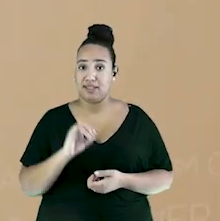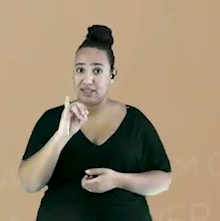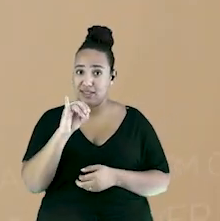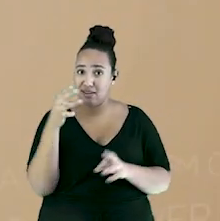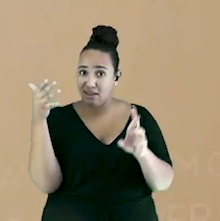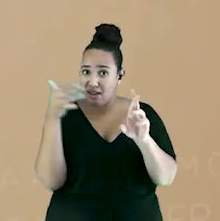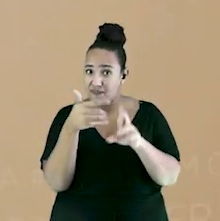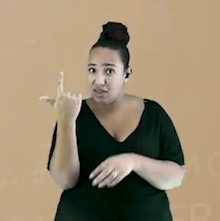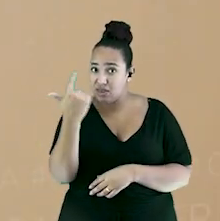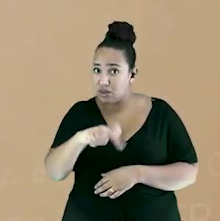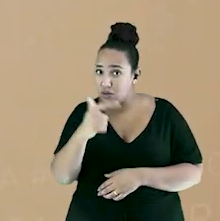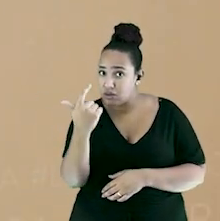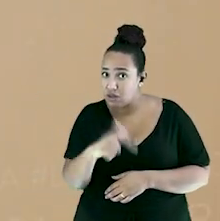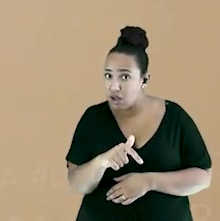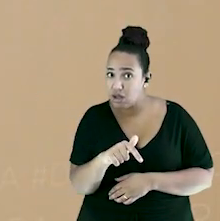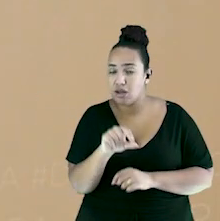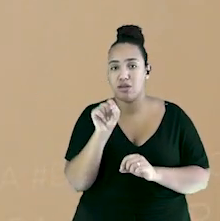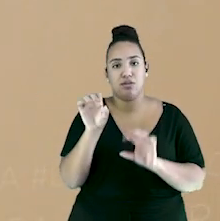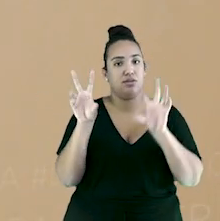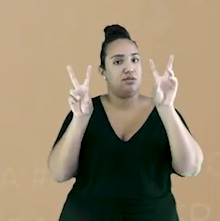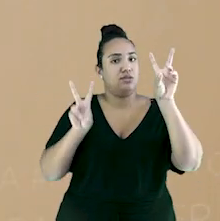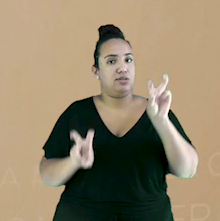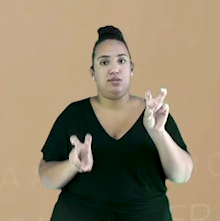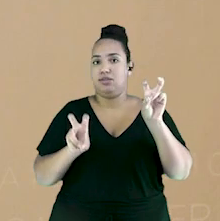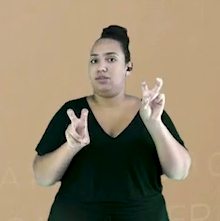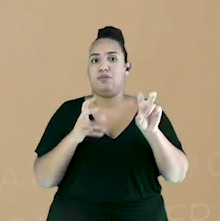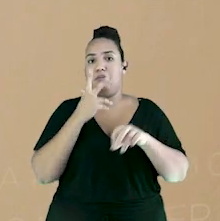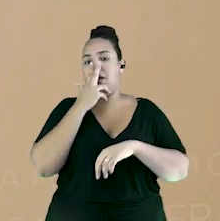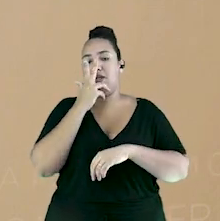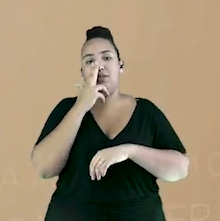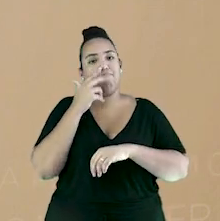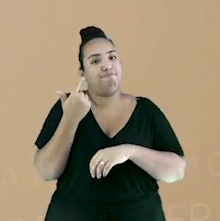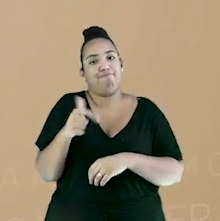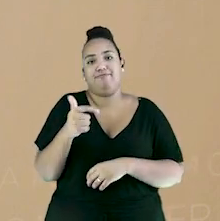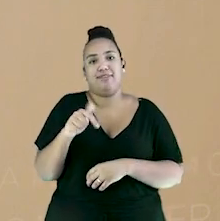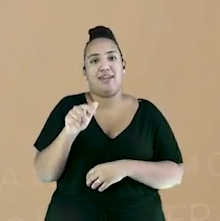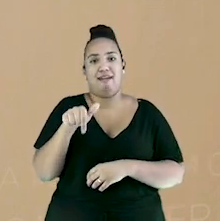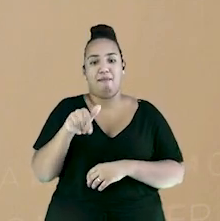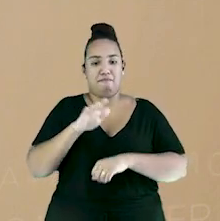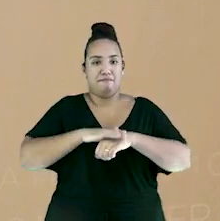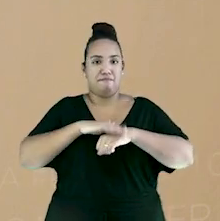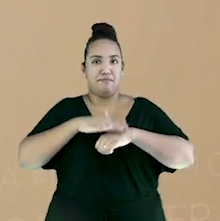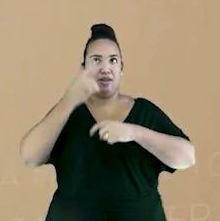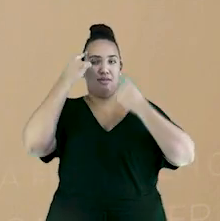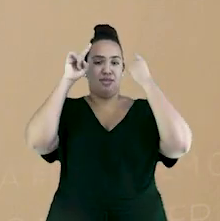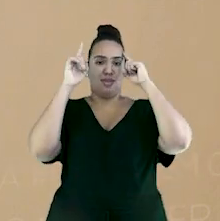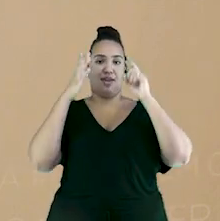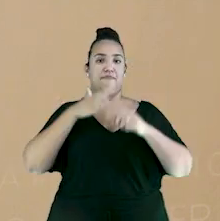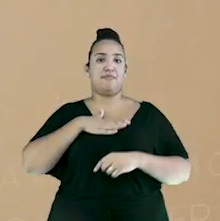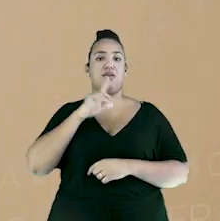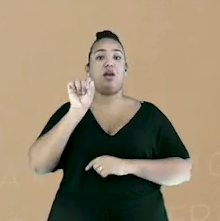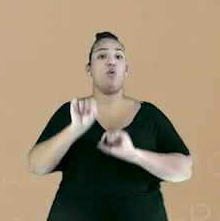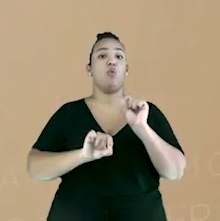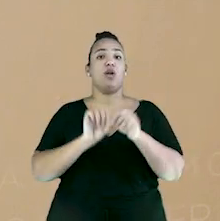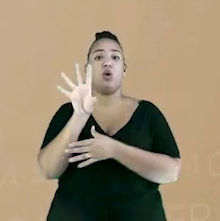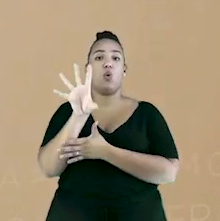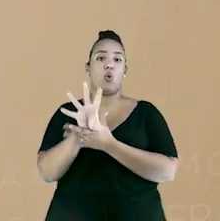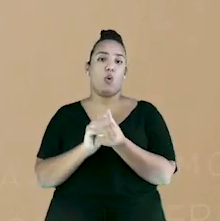devidas referências, a citação pode passar despercebida, como se fosse nossa e não de outro. Isso é o plágio.